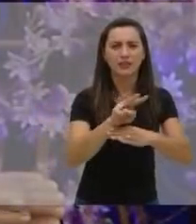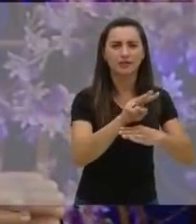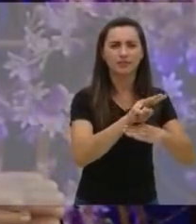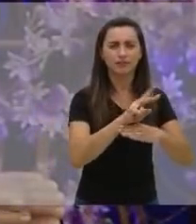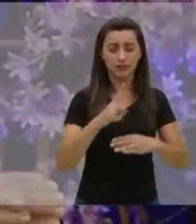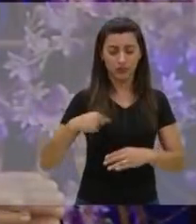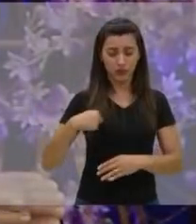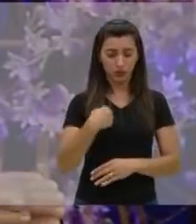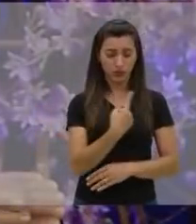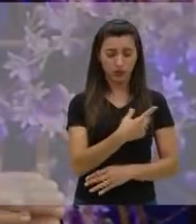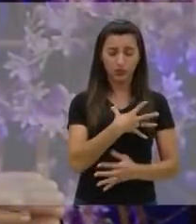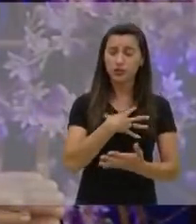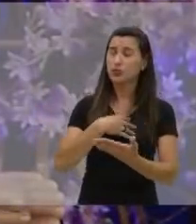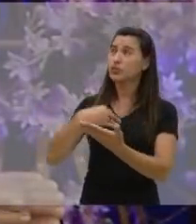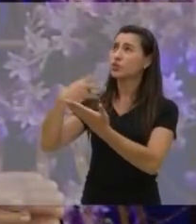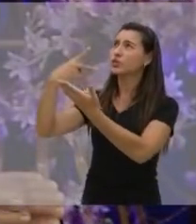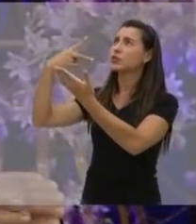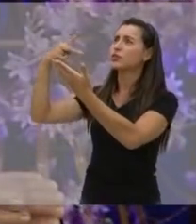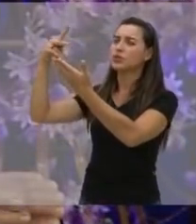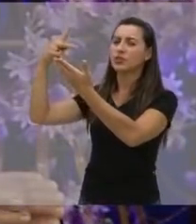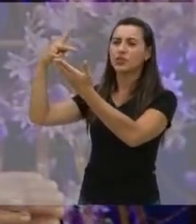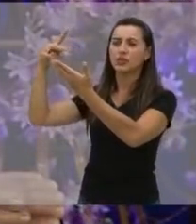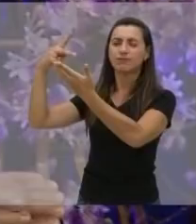illos tuos